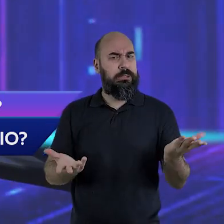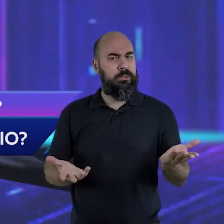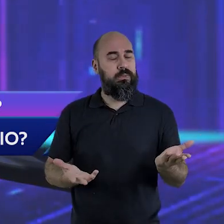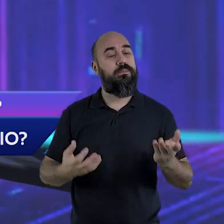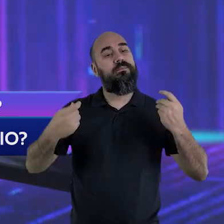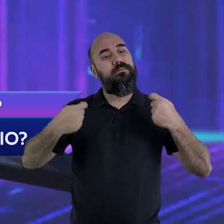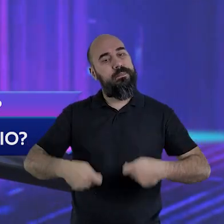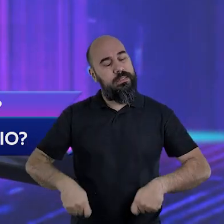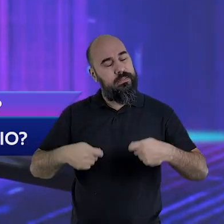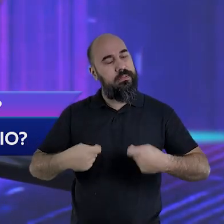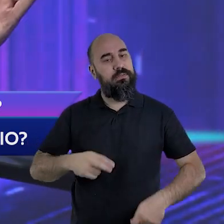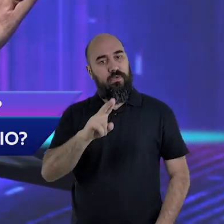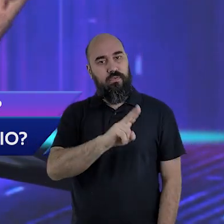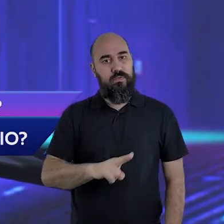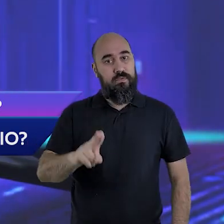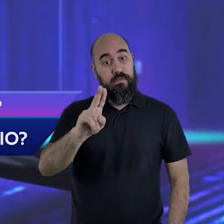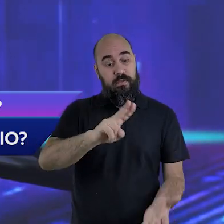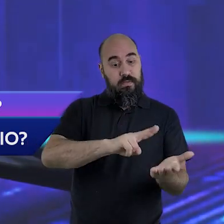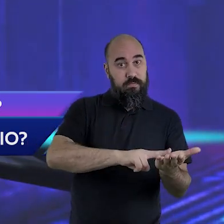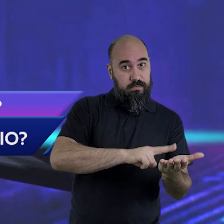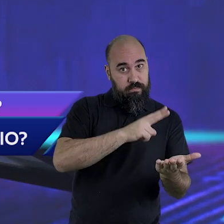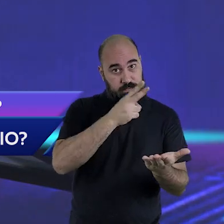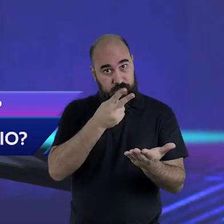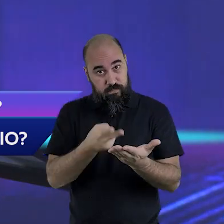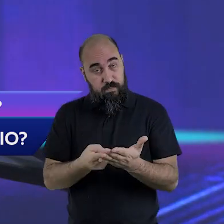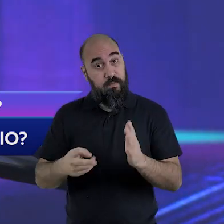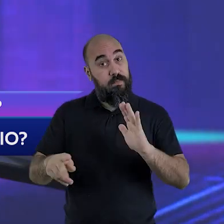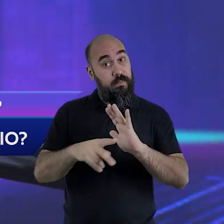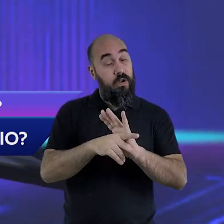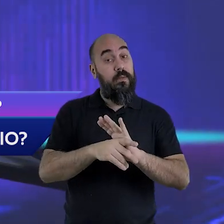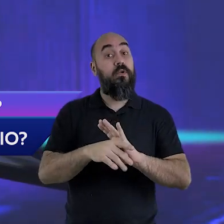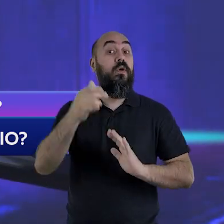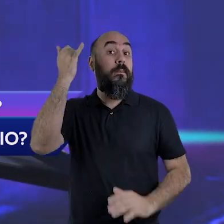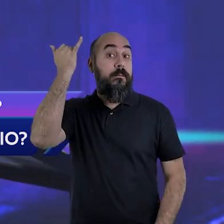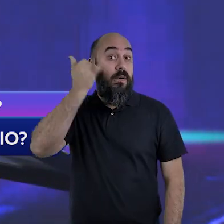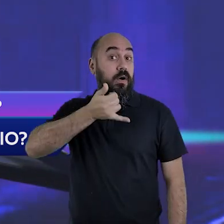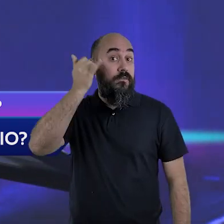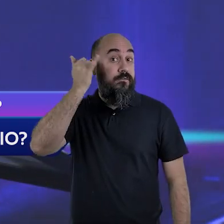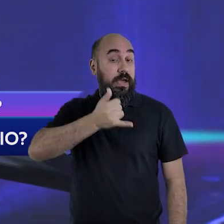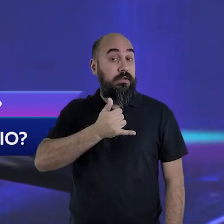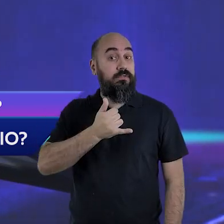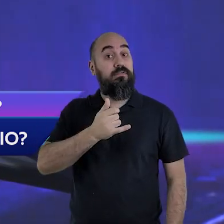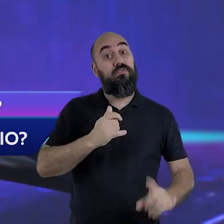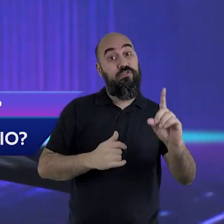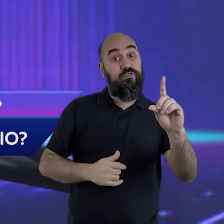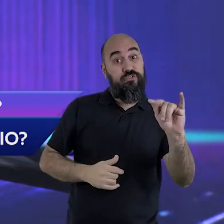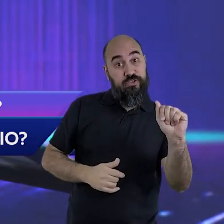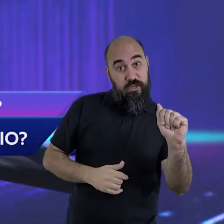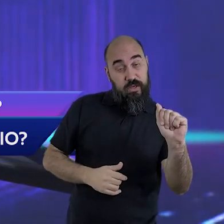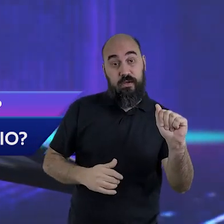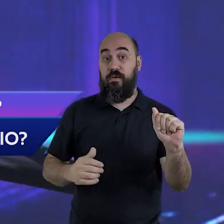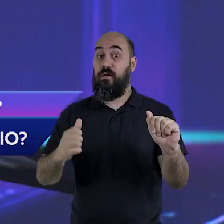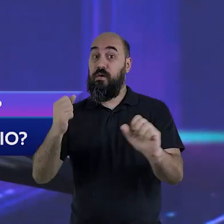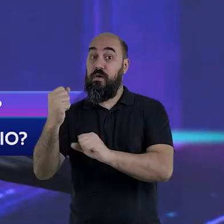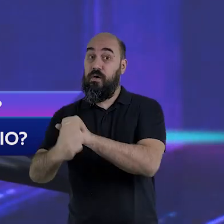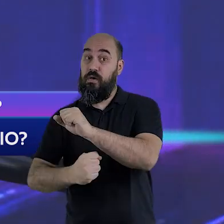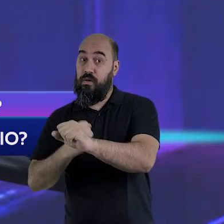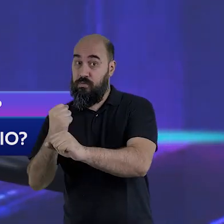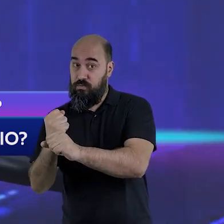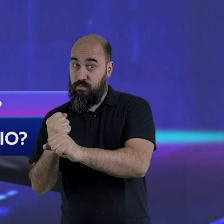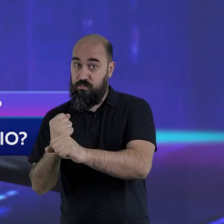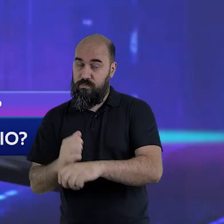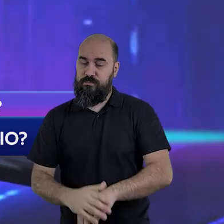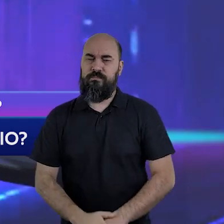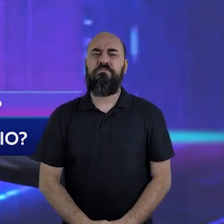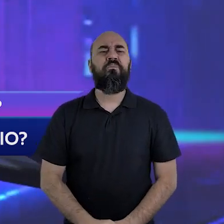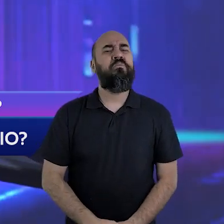precisamos usar um princípio de interpretação profética chamado dia-ano. O que significa esse princípio